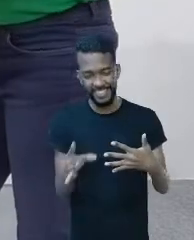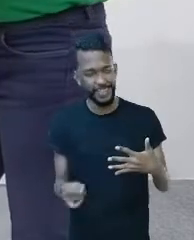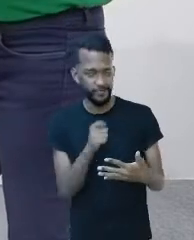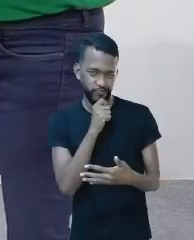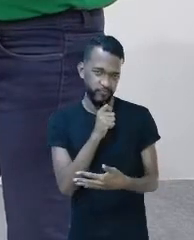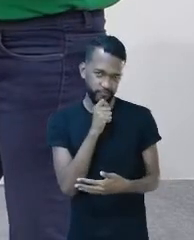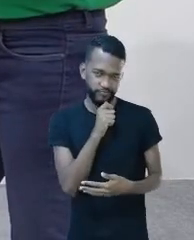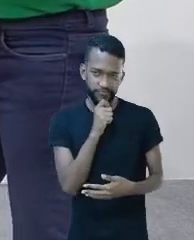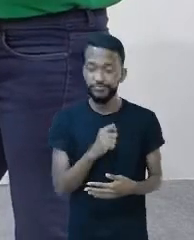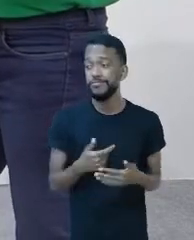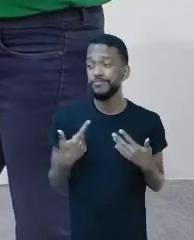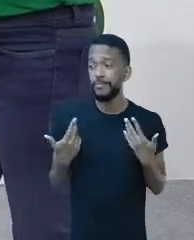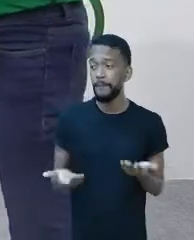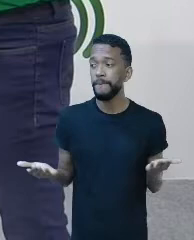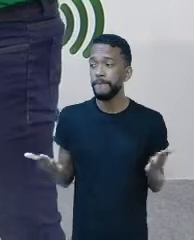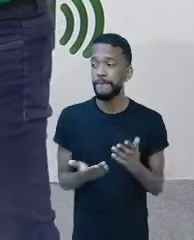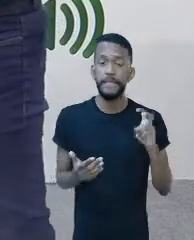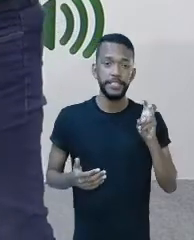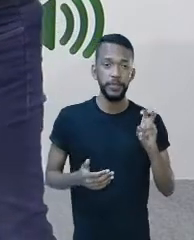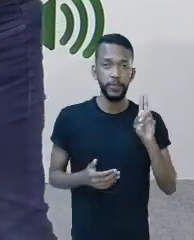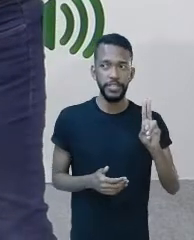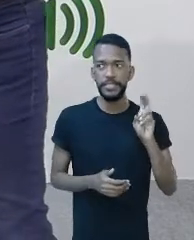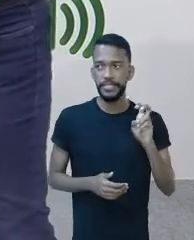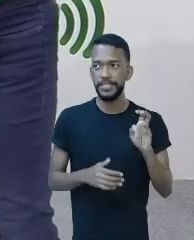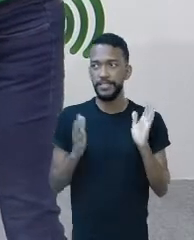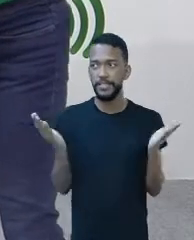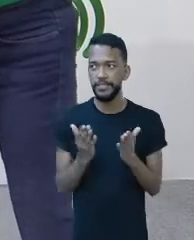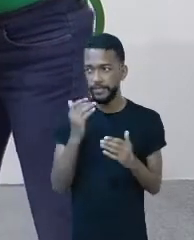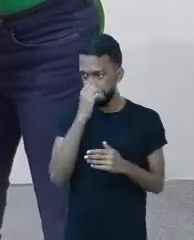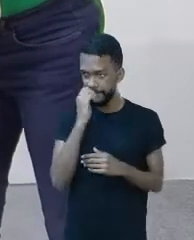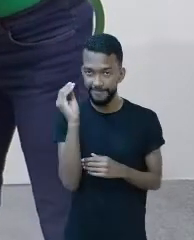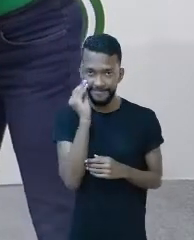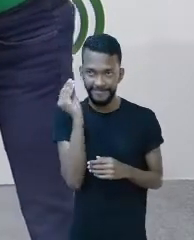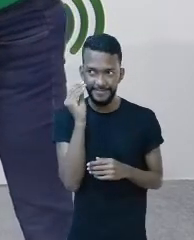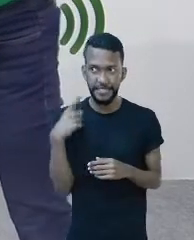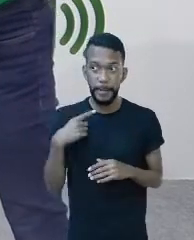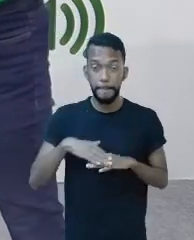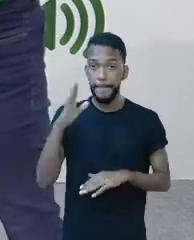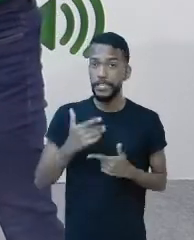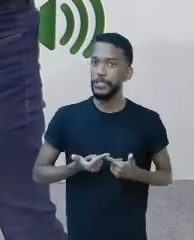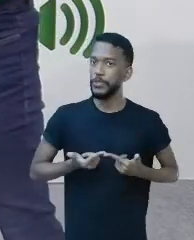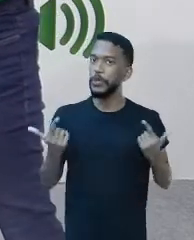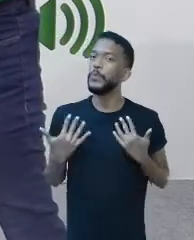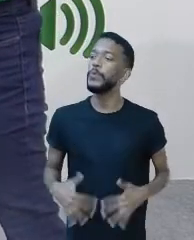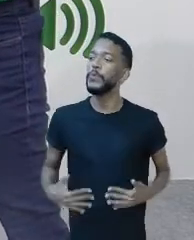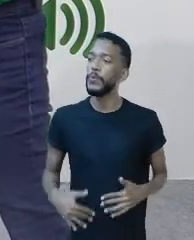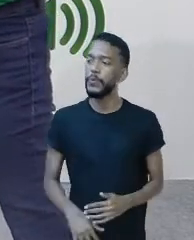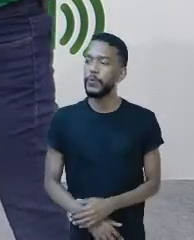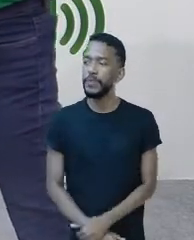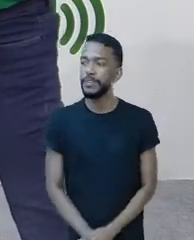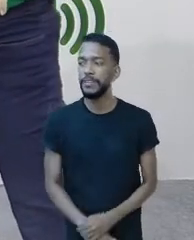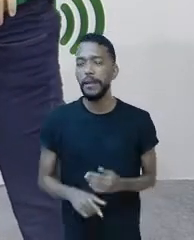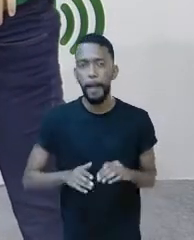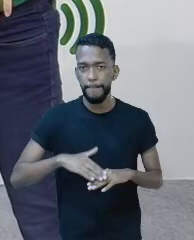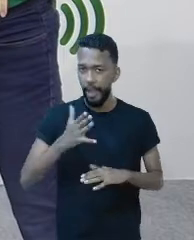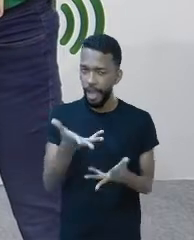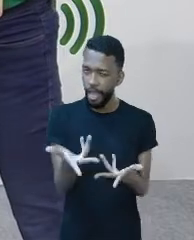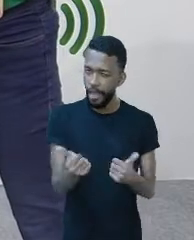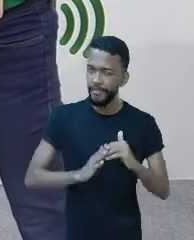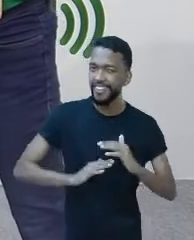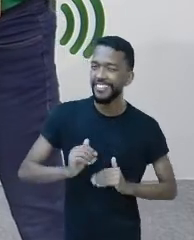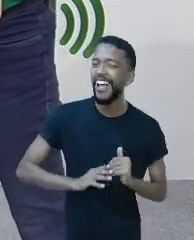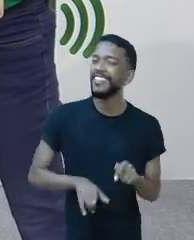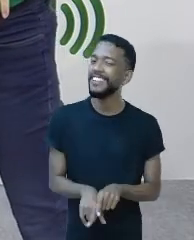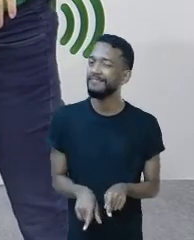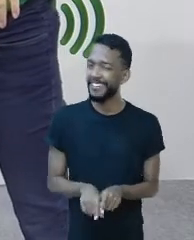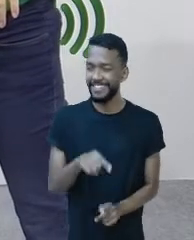né? Pronto, 5 unidades. Sandra colocou lá. Agora é a minha vez. Vamos ver se eu tenho mais sorte que Sandra. Vai. Ou mais habilidade, né?